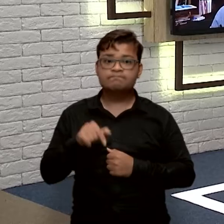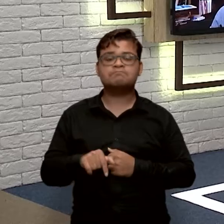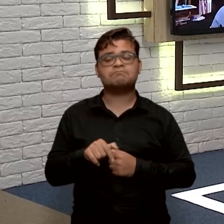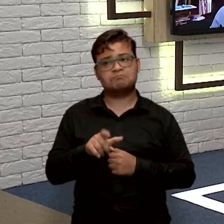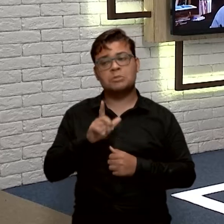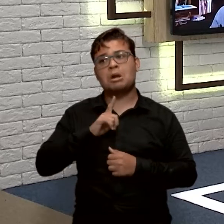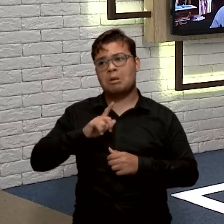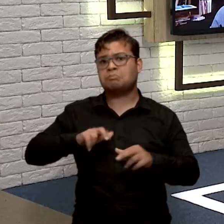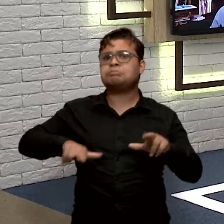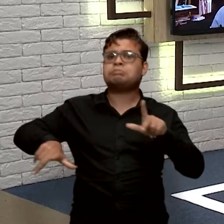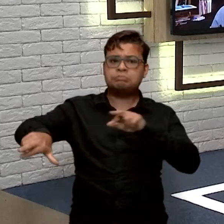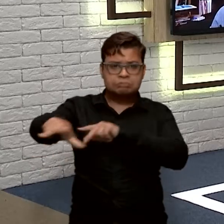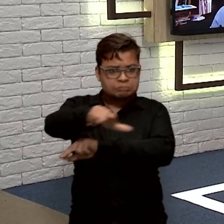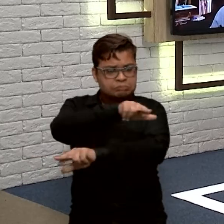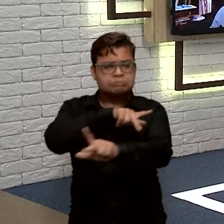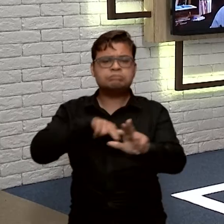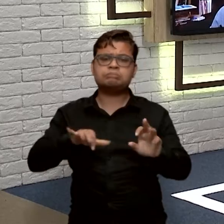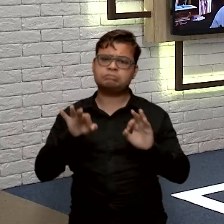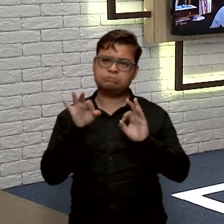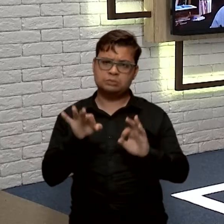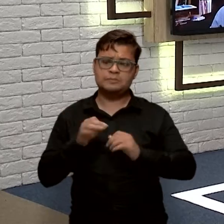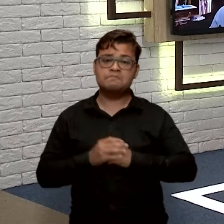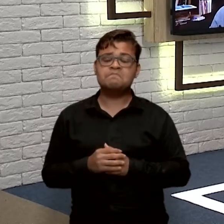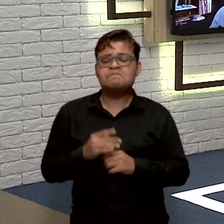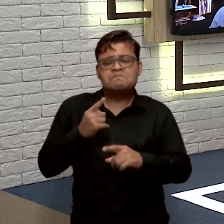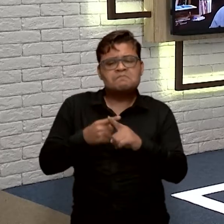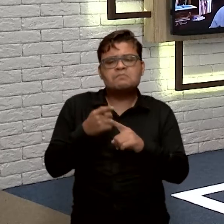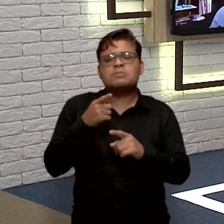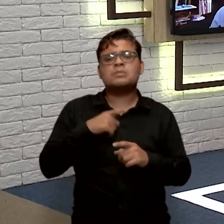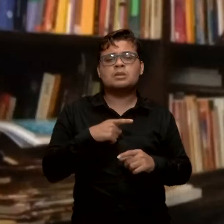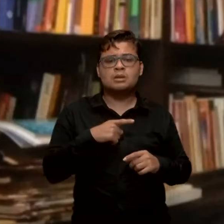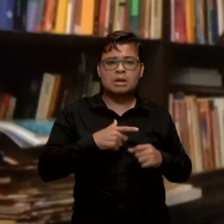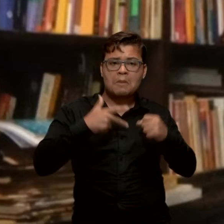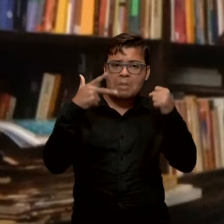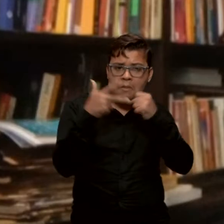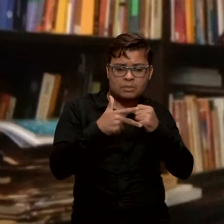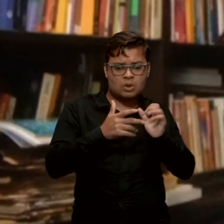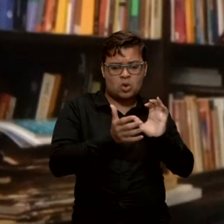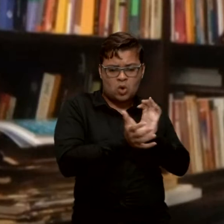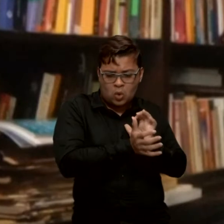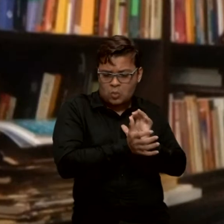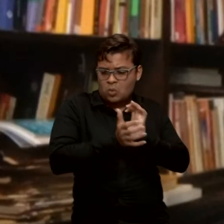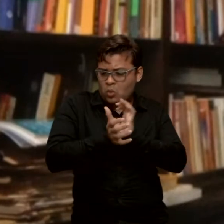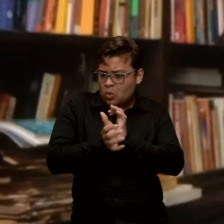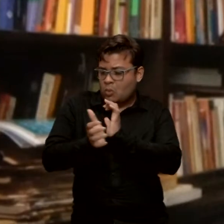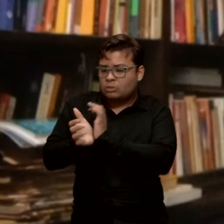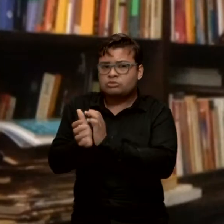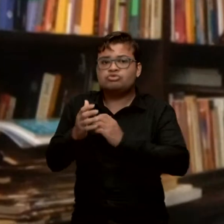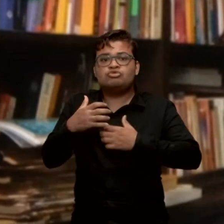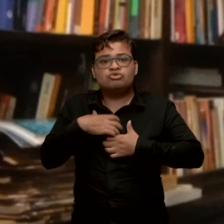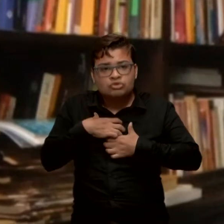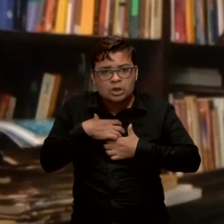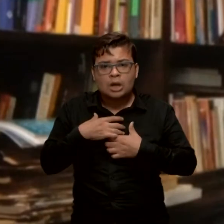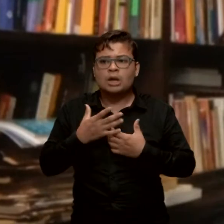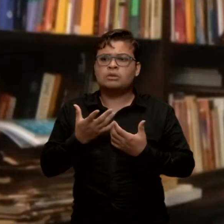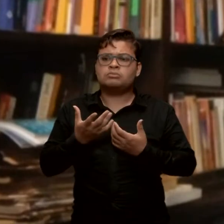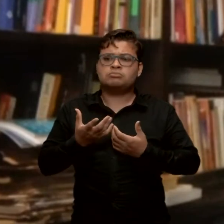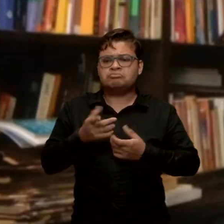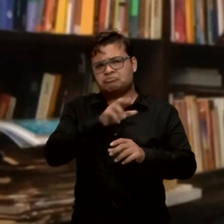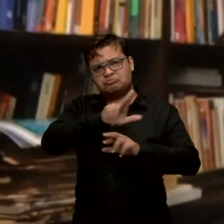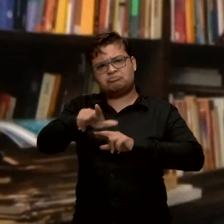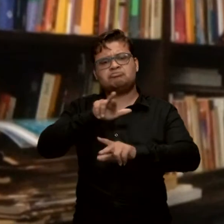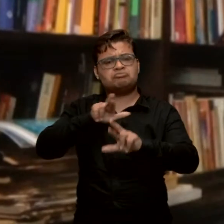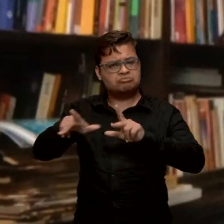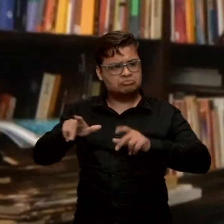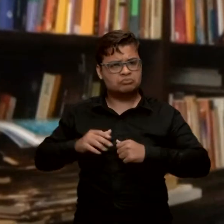Então você tem os grupos de estilos e gêneros diferenciados, né? Você tem assim